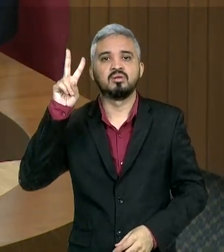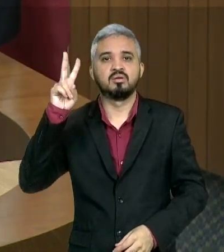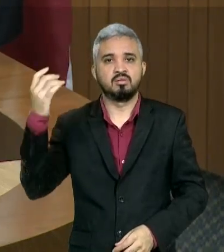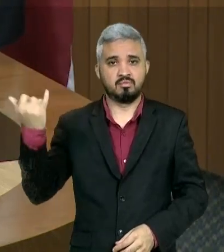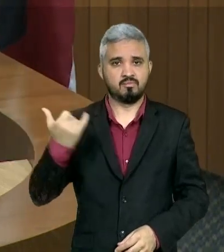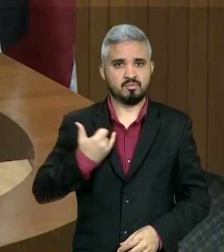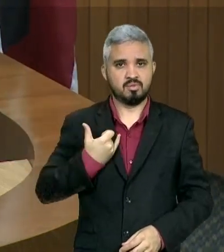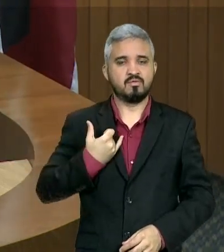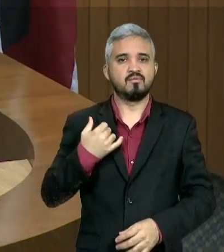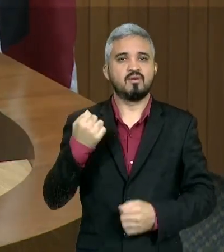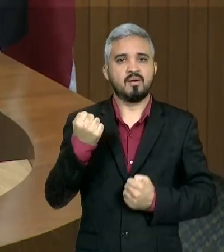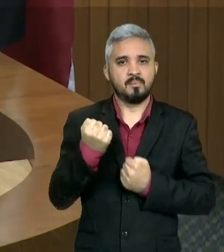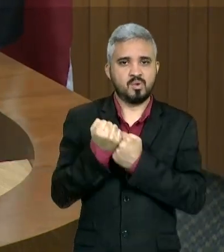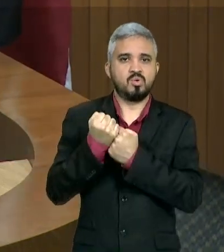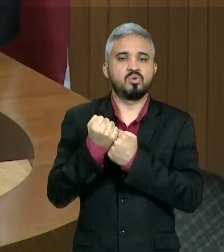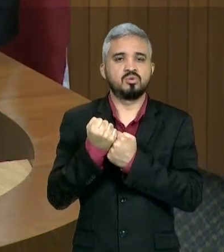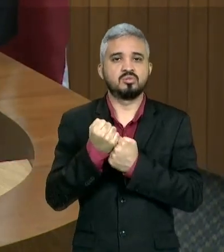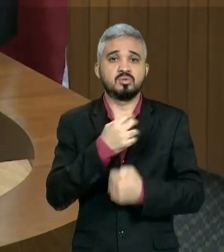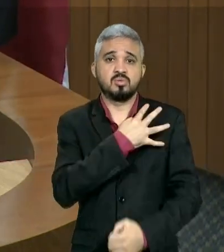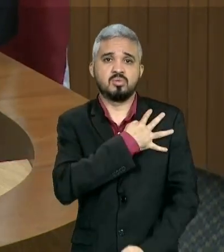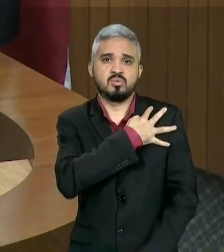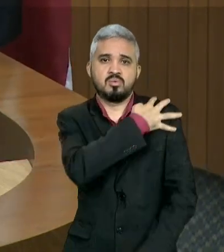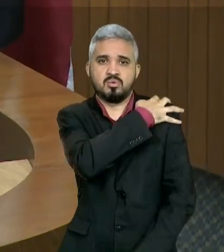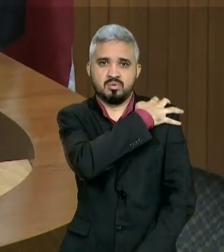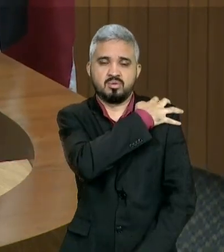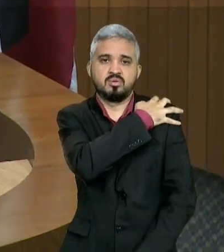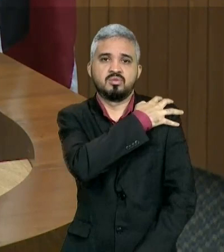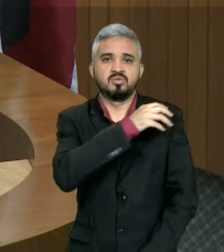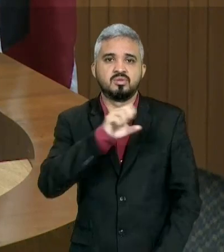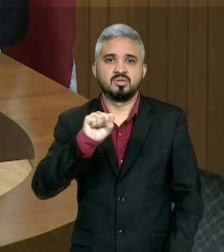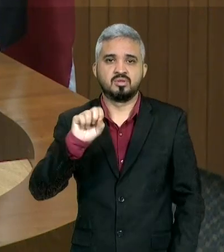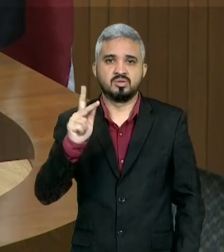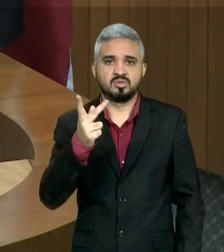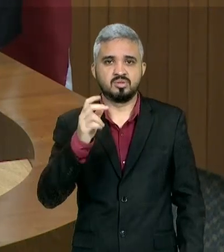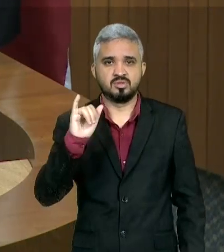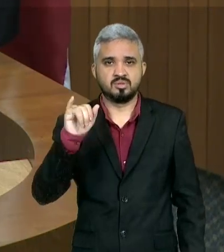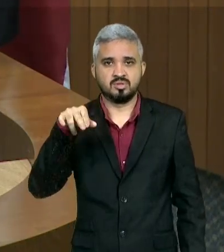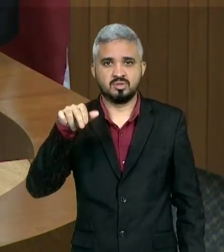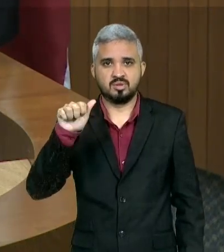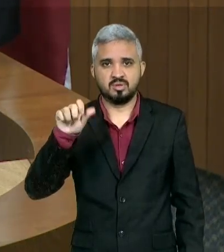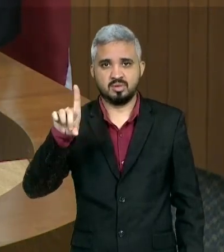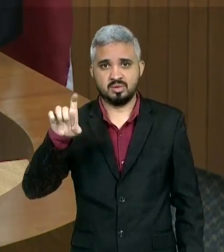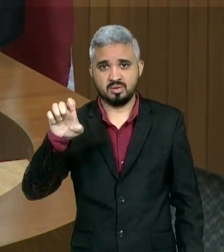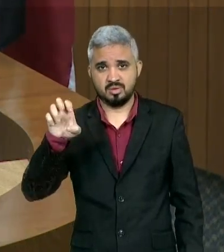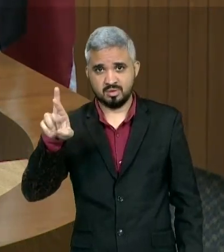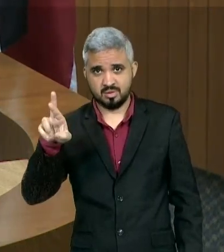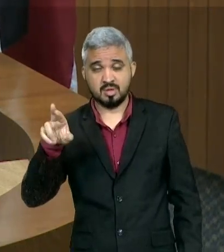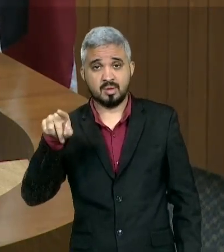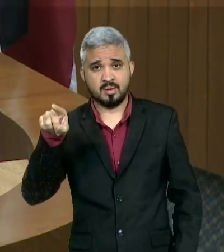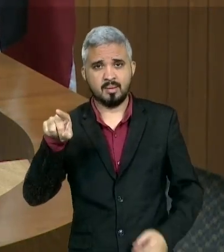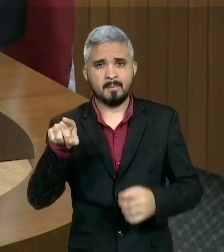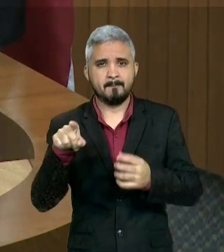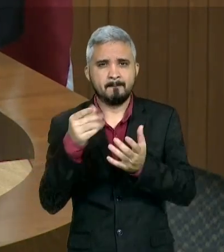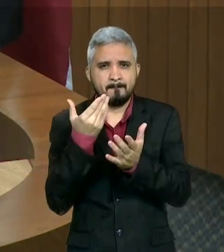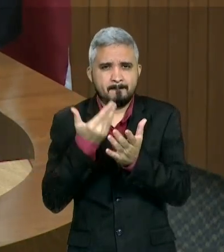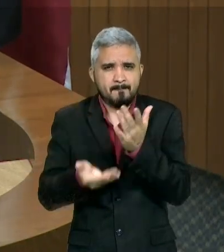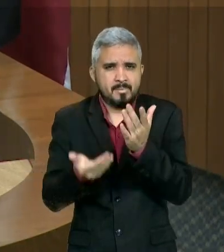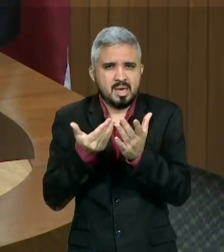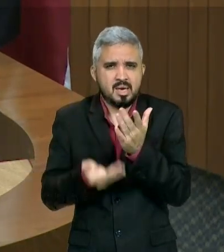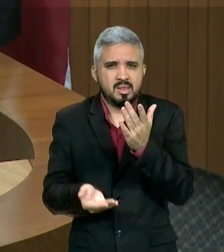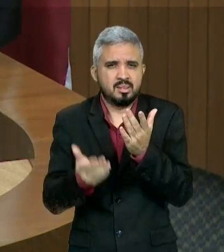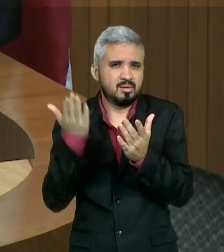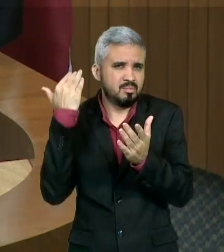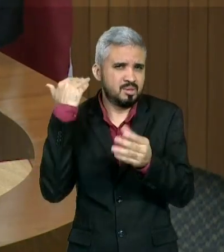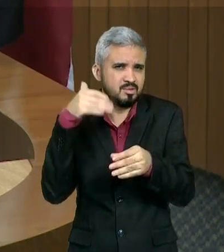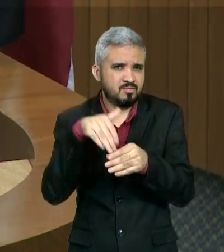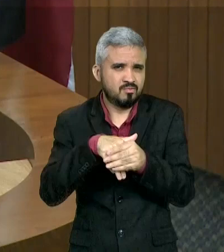do coronel Schneider, ex-candidato a prefeito em 2020, J. Pinto, que perdeu a eleição por pouco mais de 300 votos em